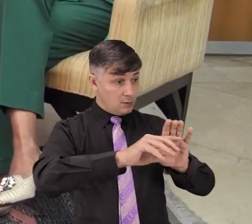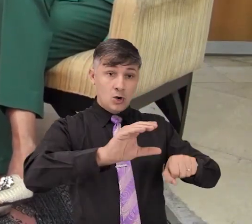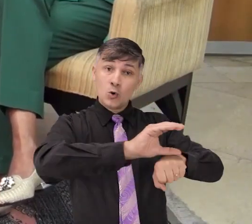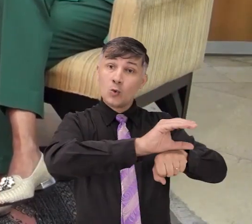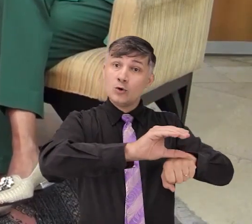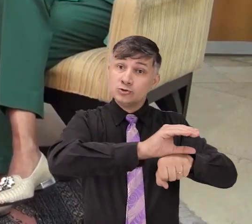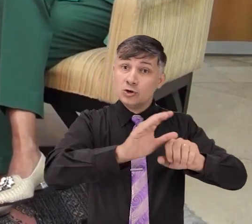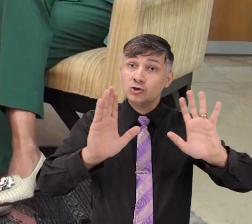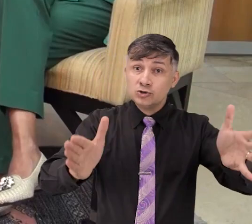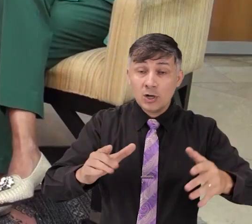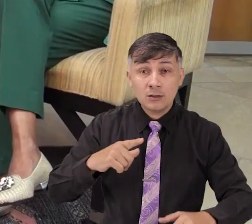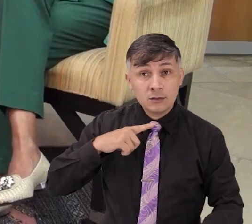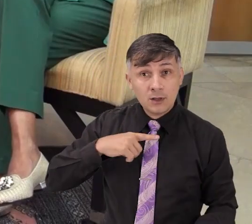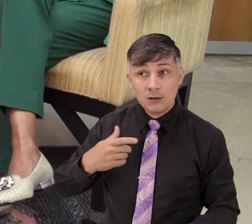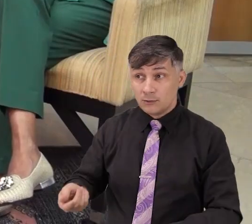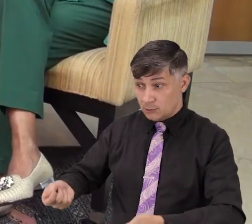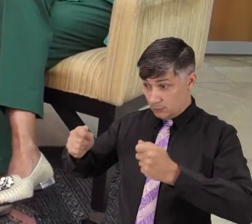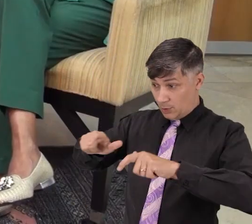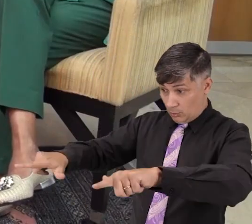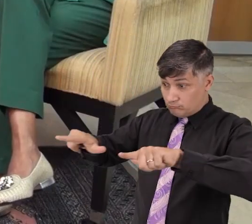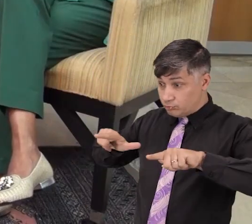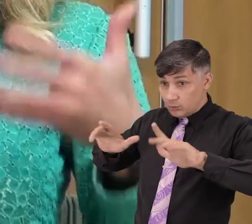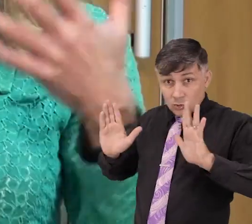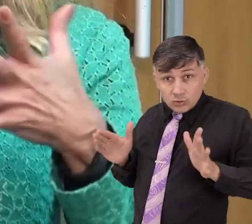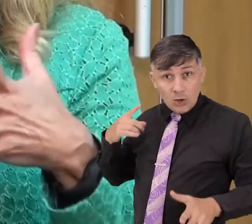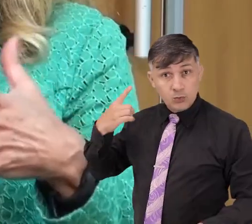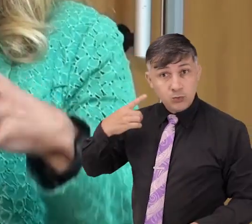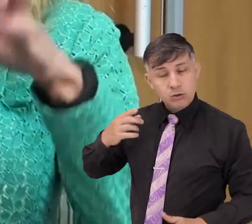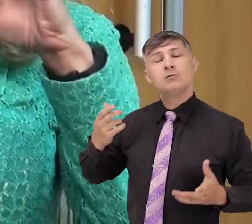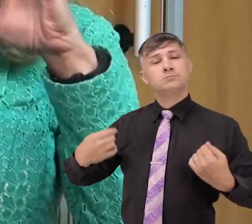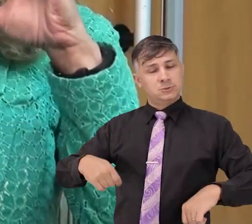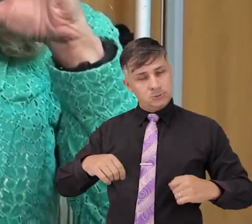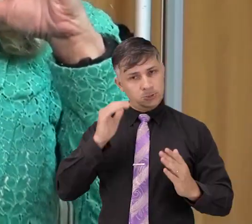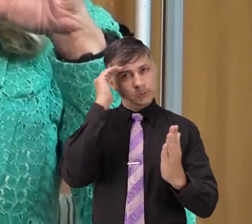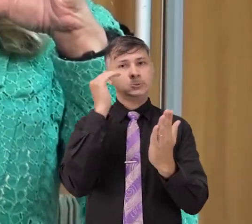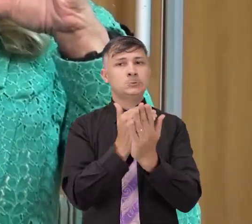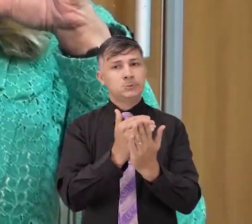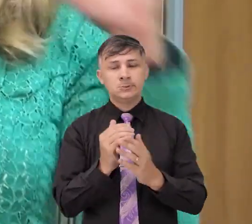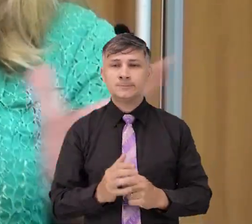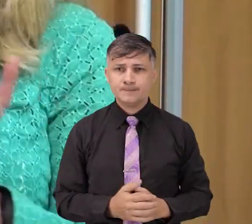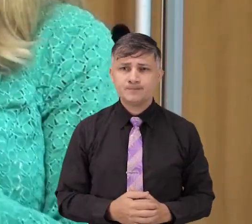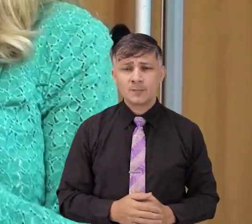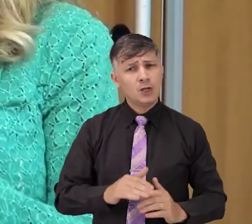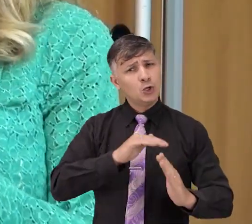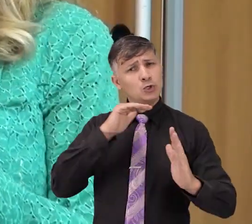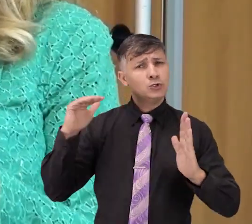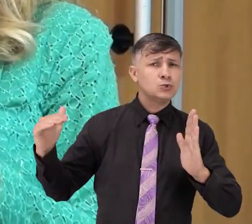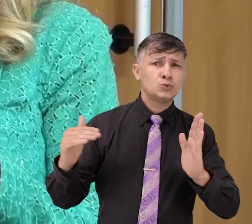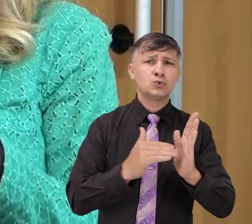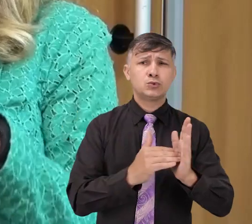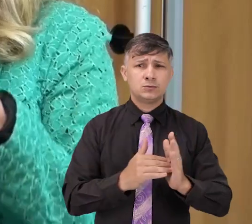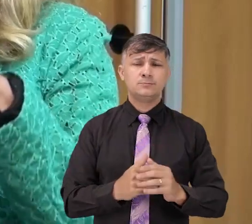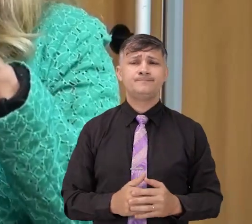nosso ordenamento jurídico. Então, eu vejo assim, tudo isso